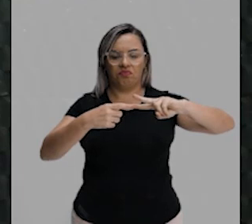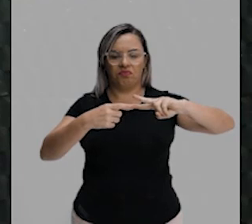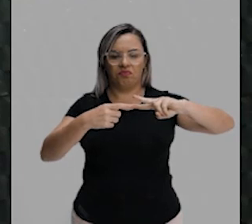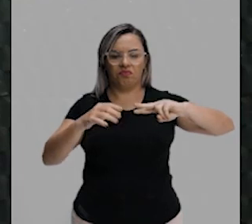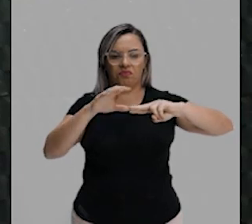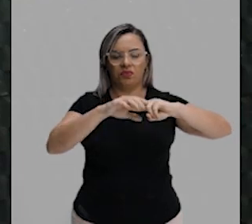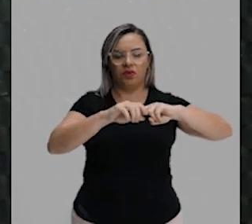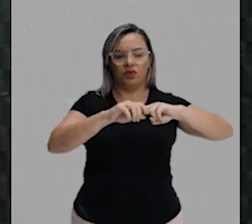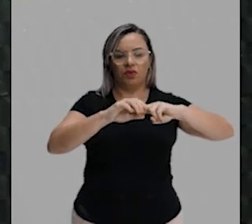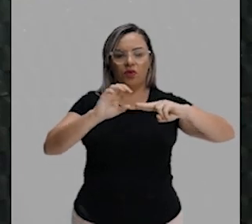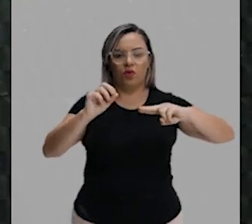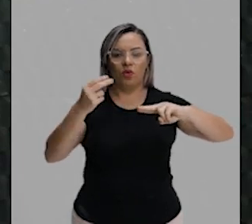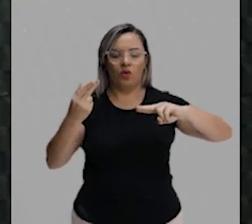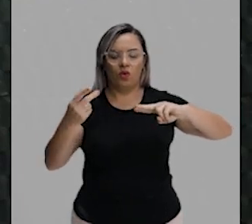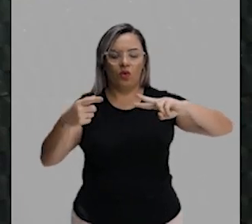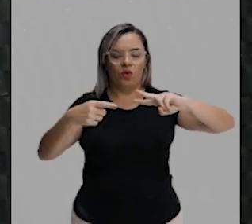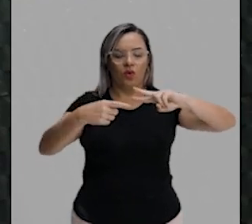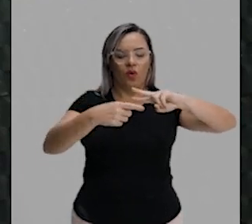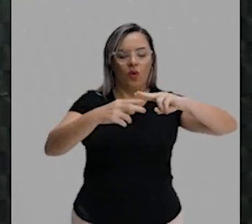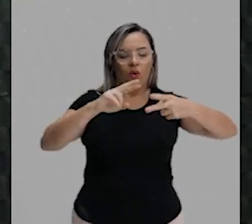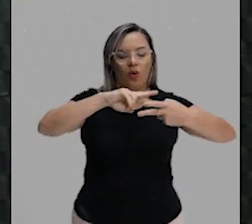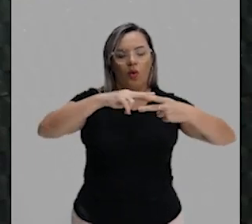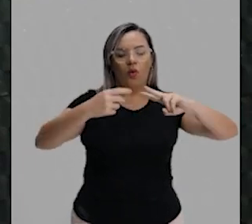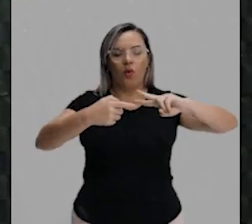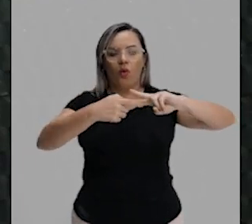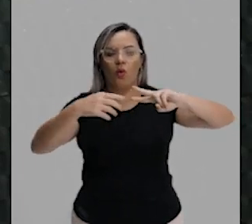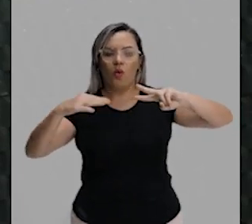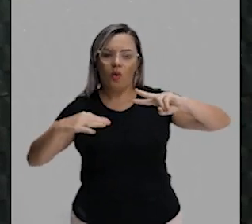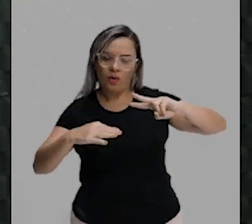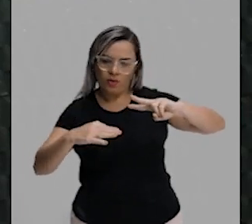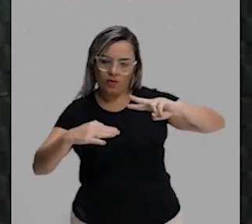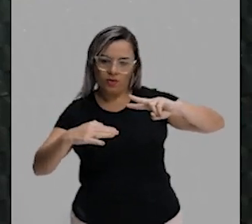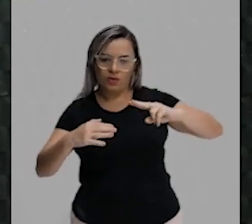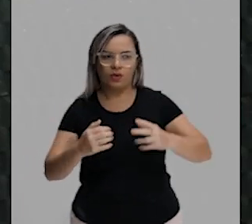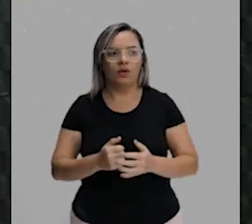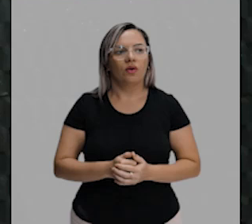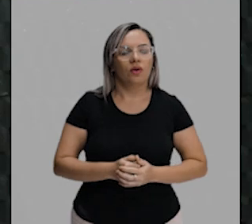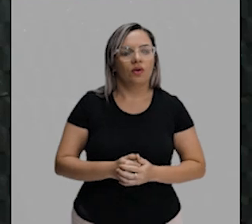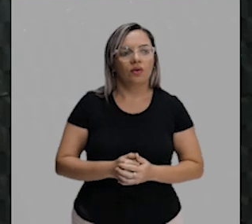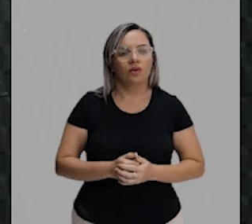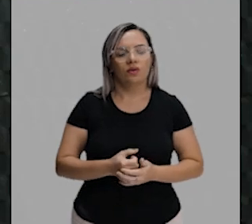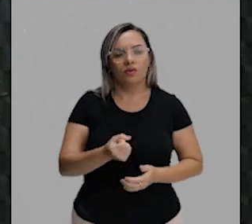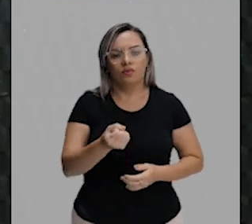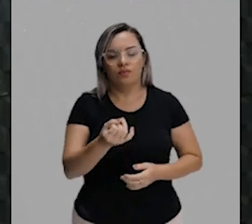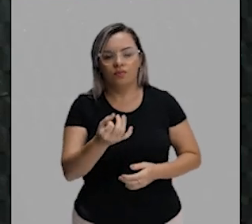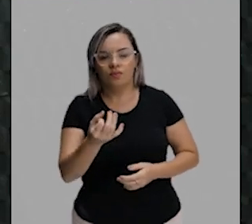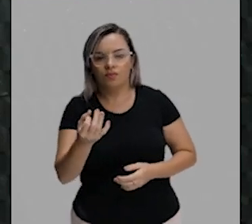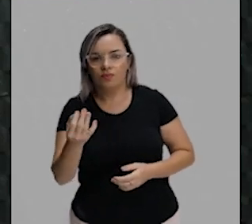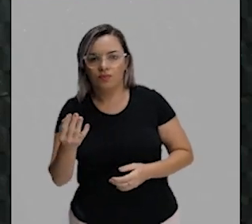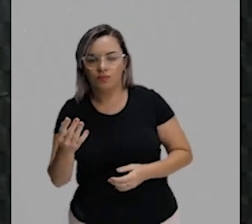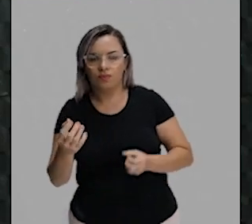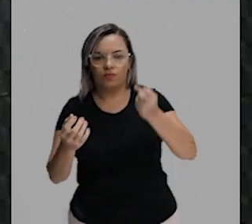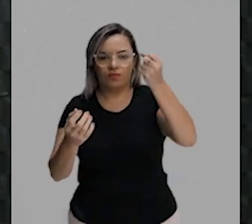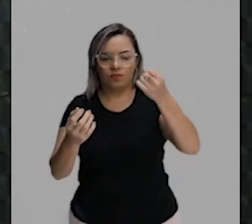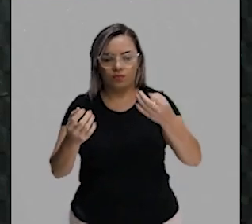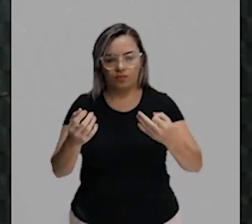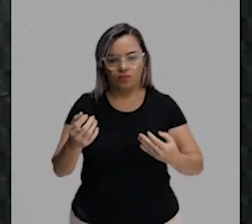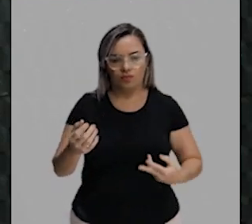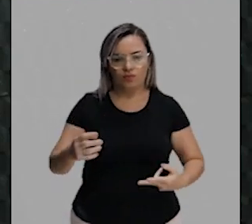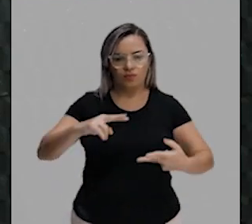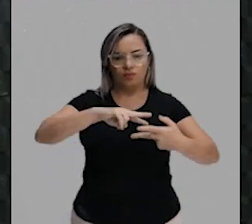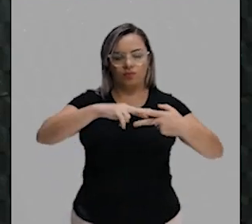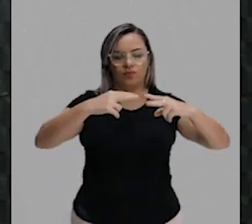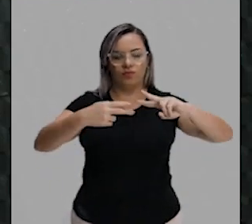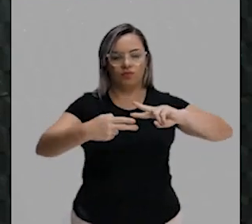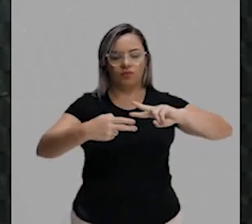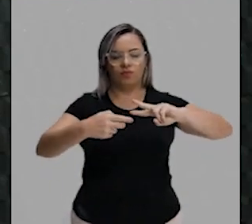letal recessivo ou letal dominante, a gente está falando da quantidade de alelos que